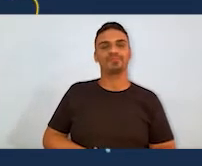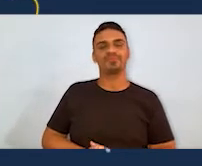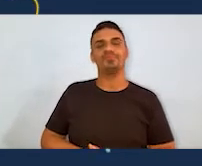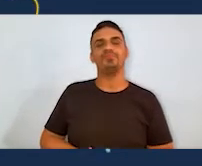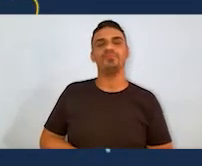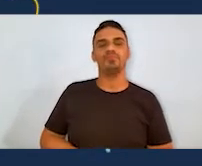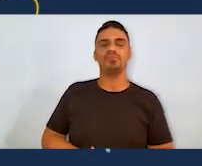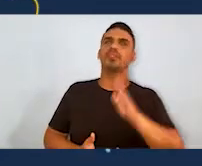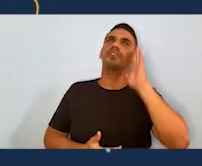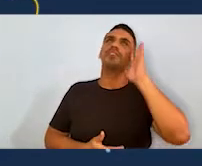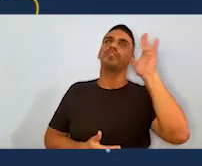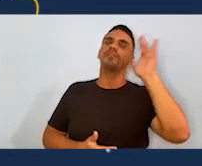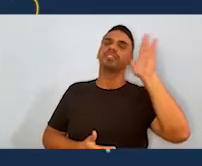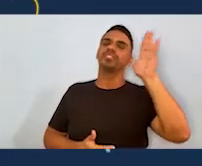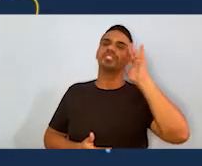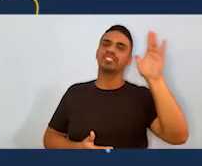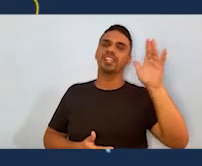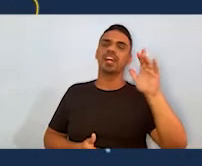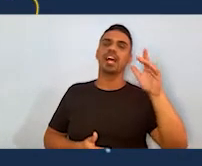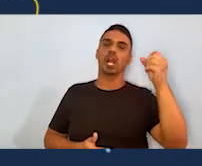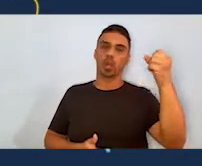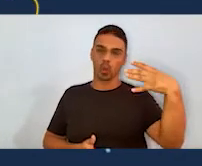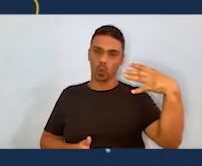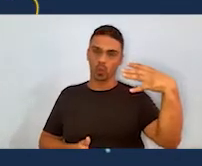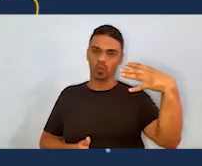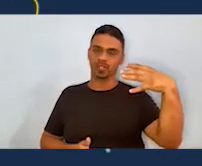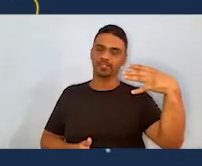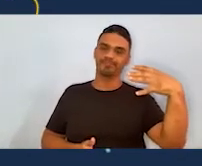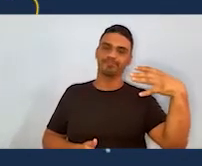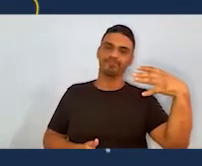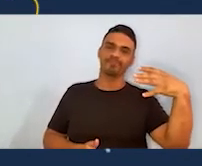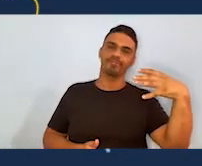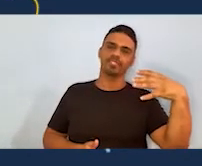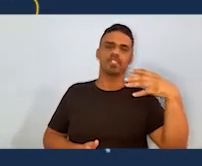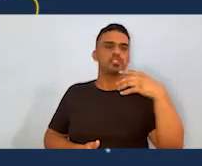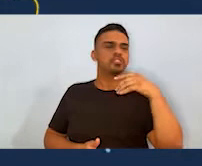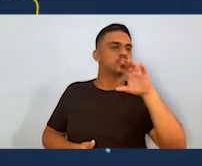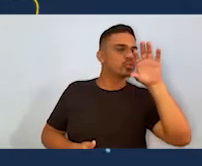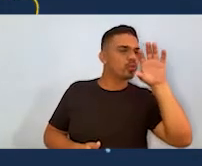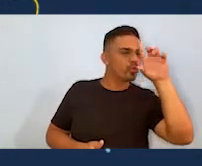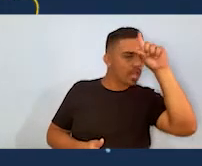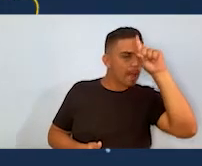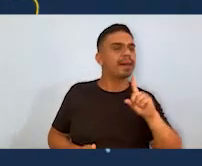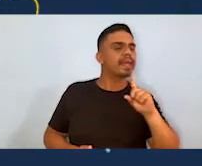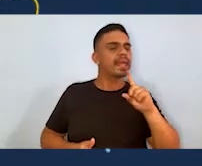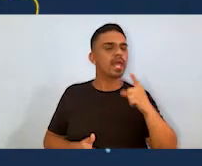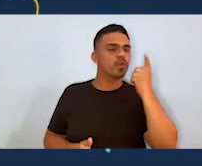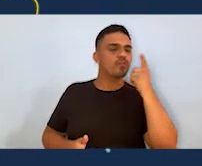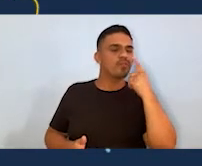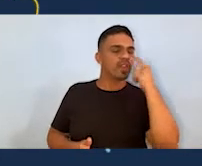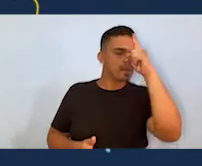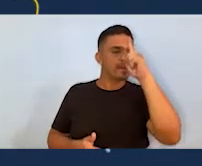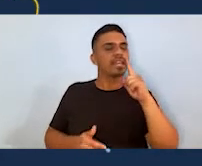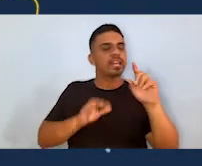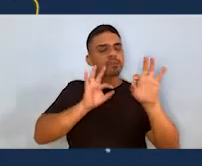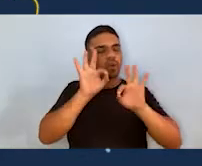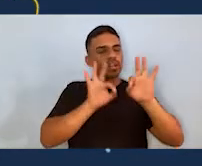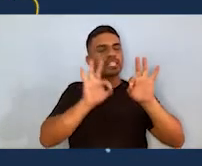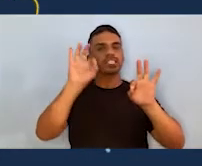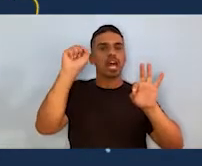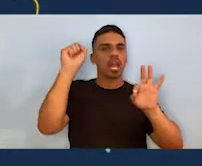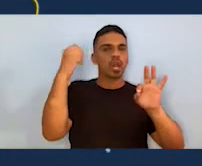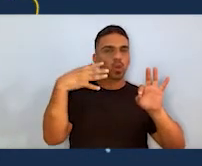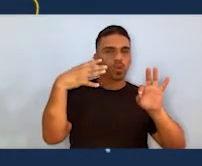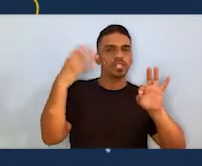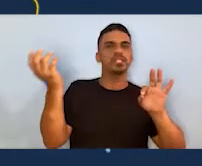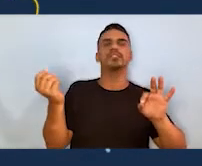E aqui a gente vai imaginar que a luz... vou pegar um amarelo primeiro, fazer o ponto de luz.